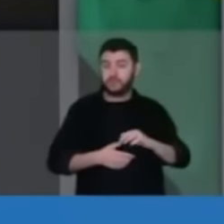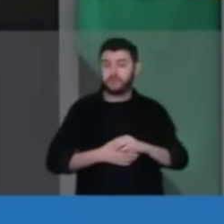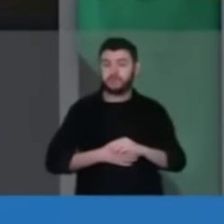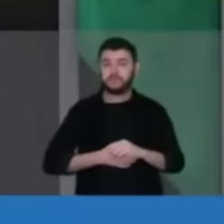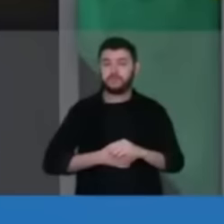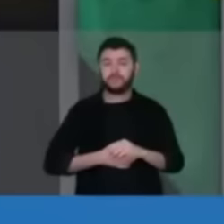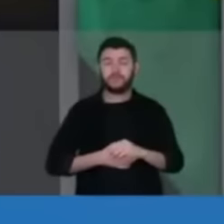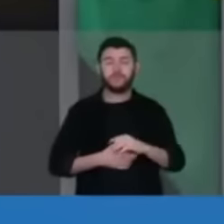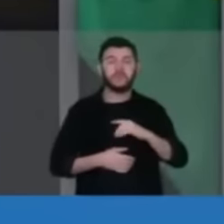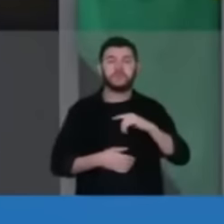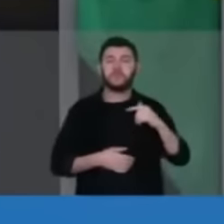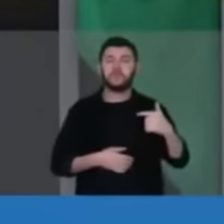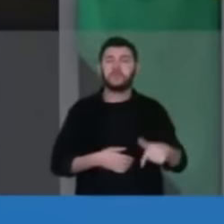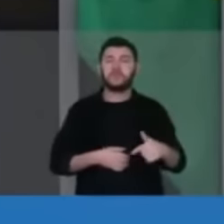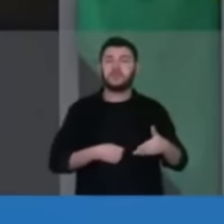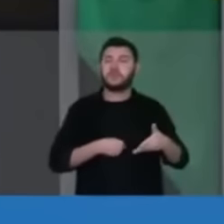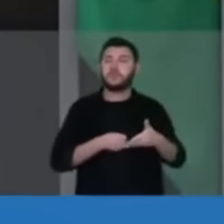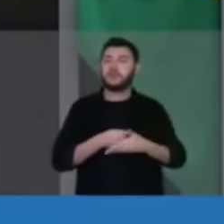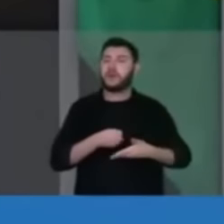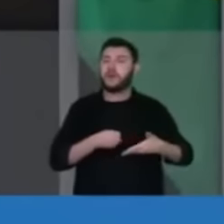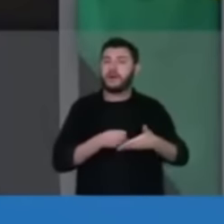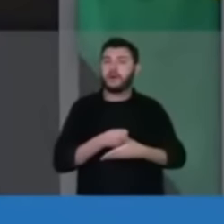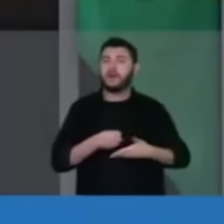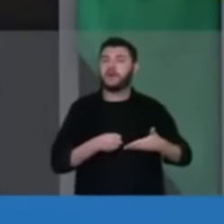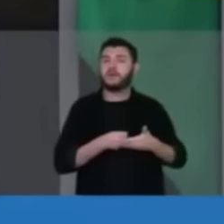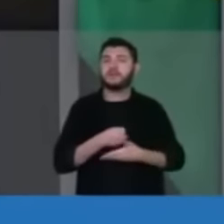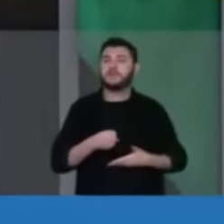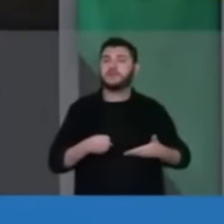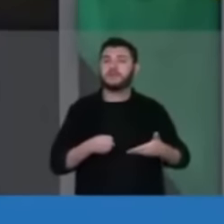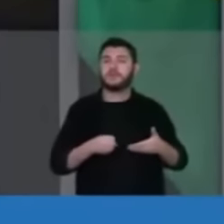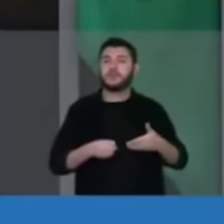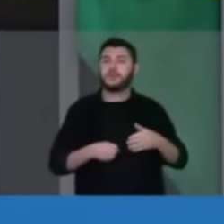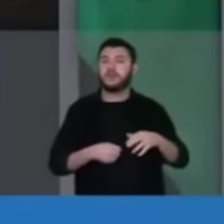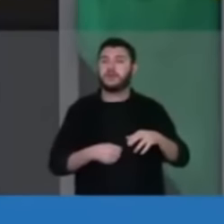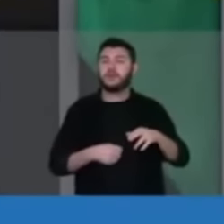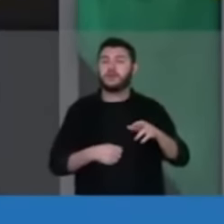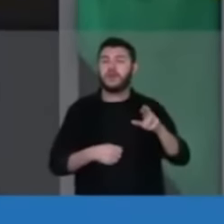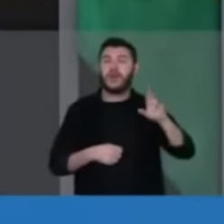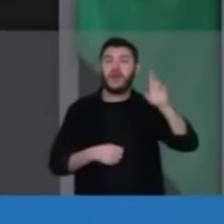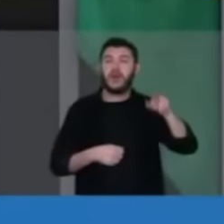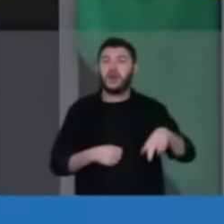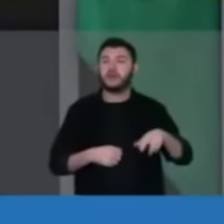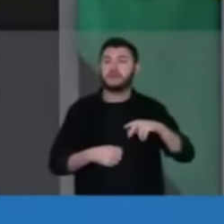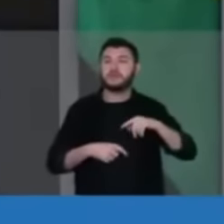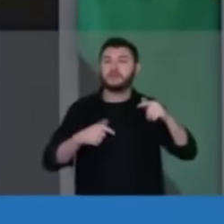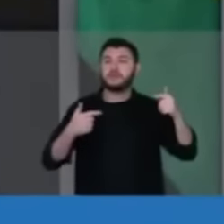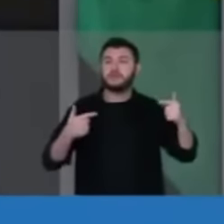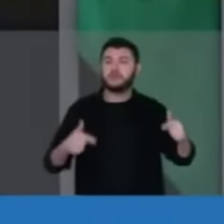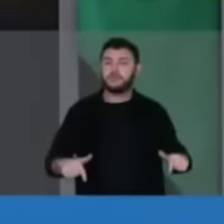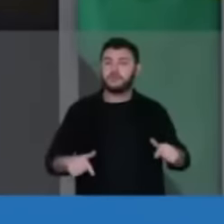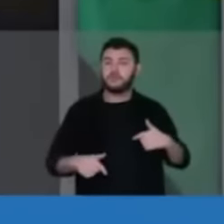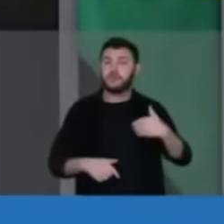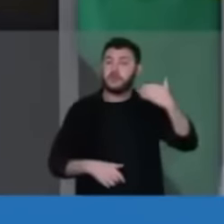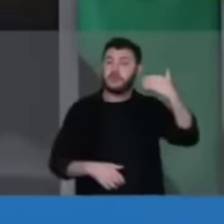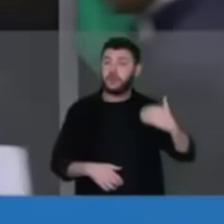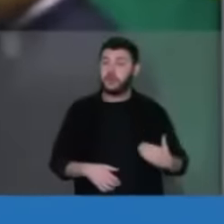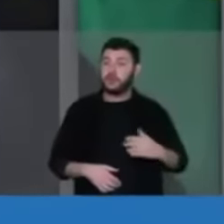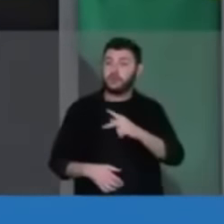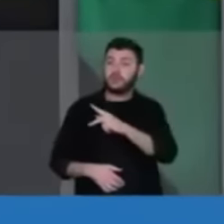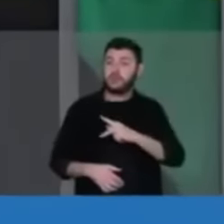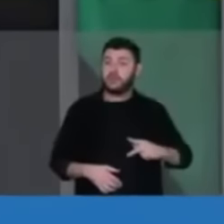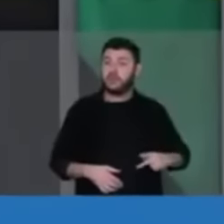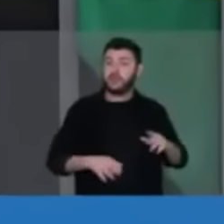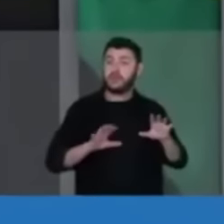enfundado e desarrazoado eu sou o presidente da Comissão de desenvolvimento